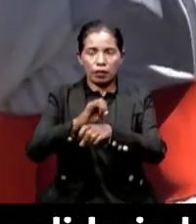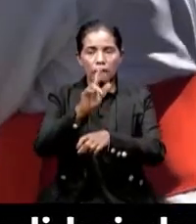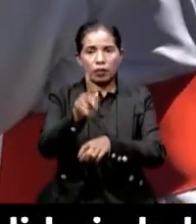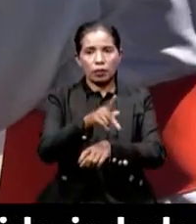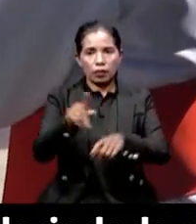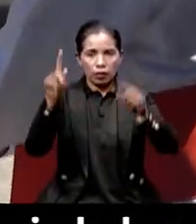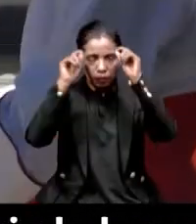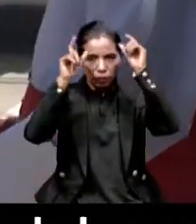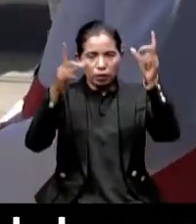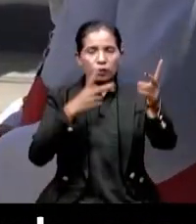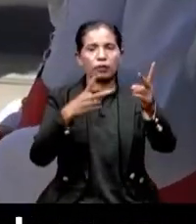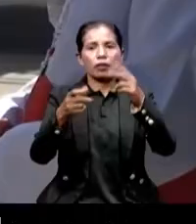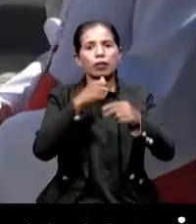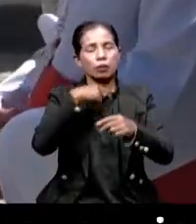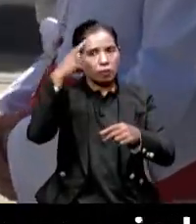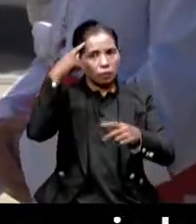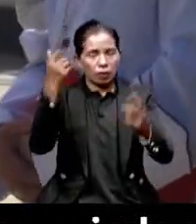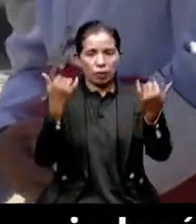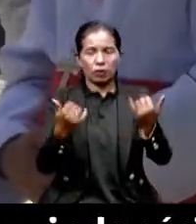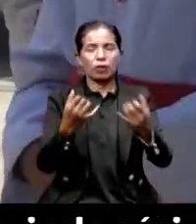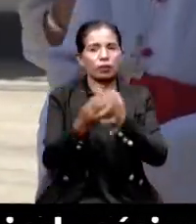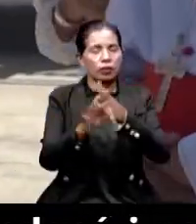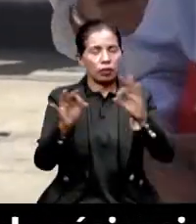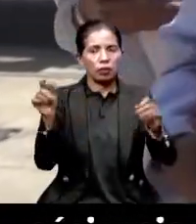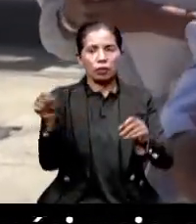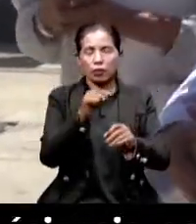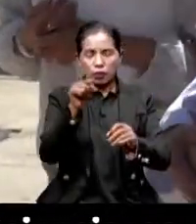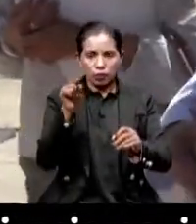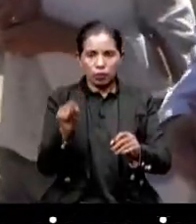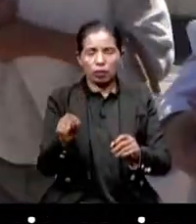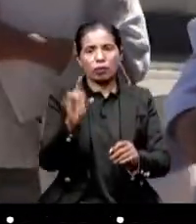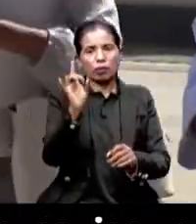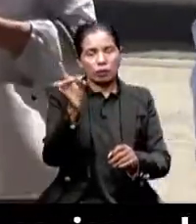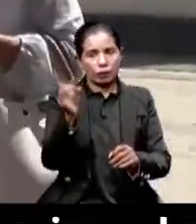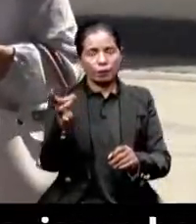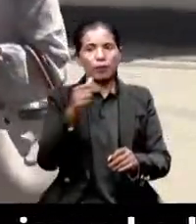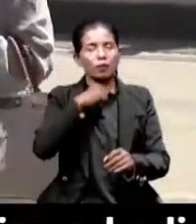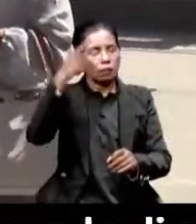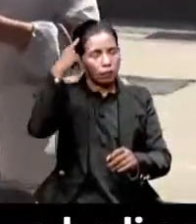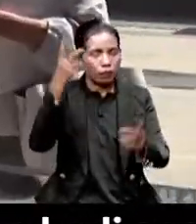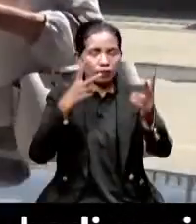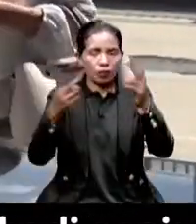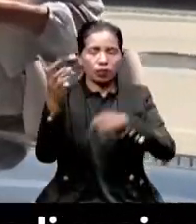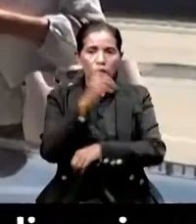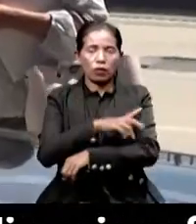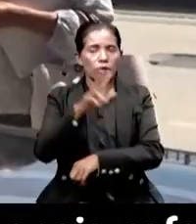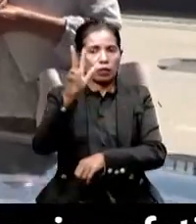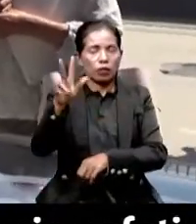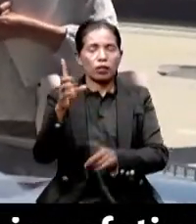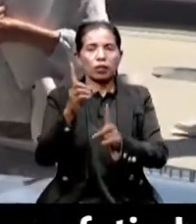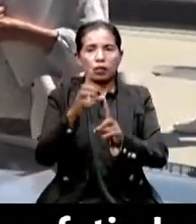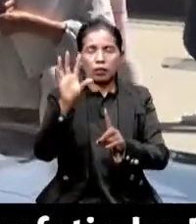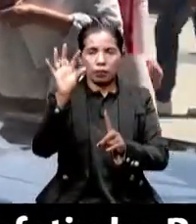visita ao Papa Francisco em Timor-Leste, da Dão, né, atingiu 1% do nulo. Papa Francisco se visita Timor-Leste durante Lorontolo, a Rússia